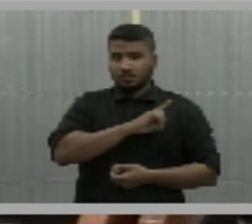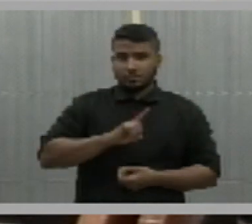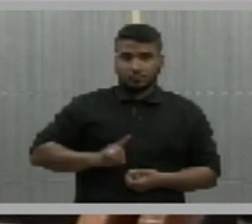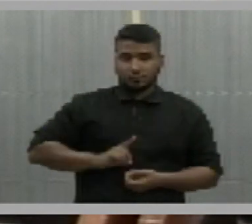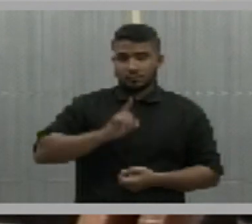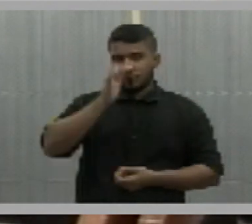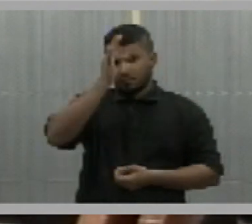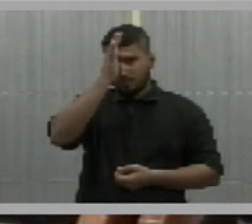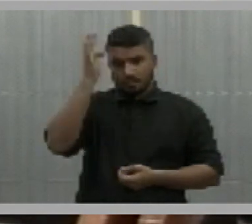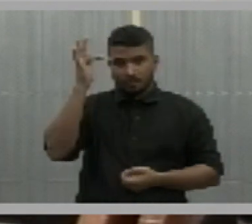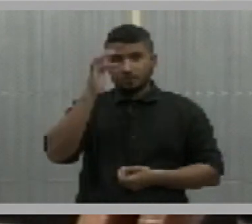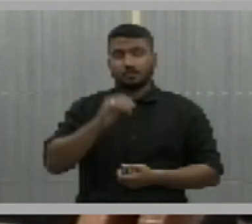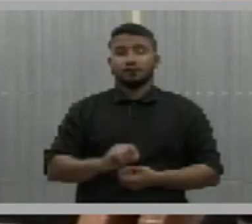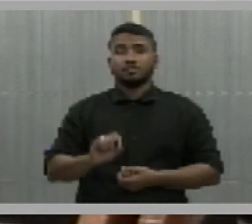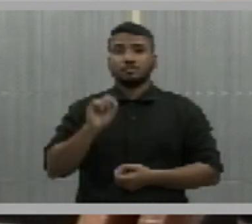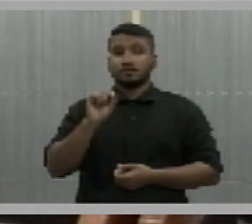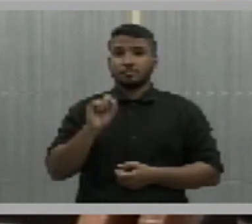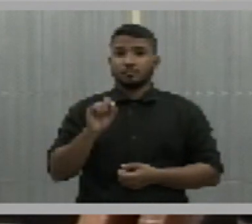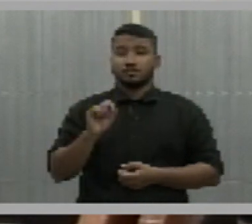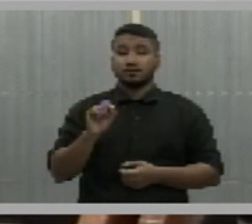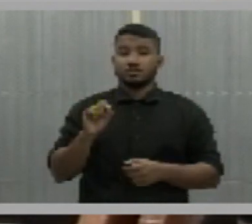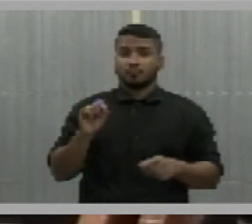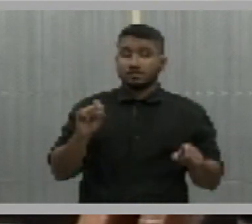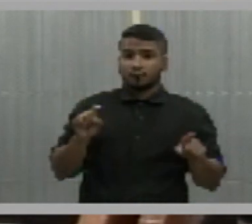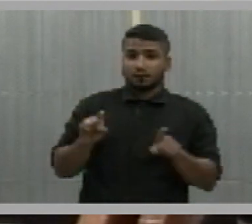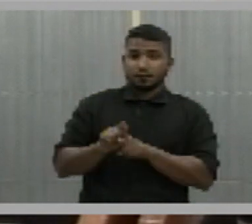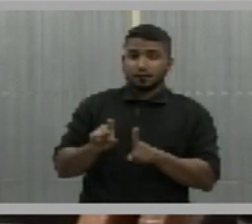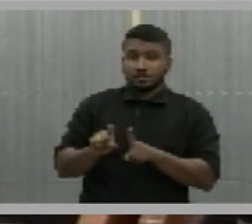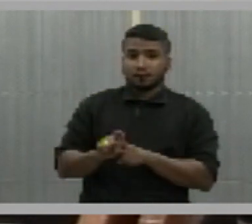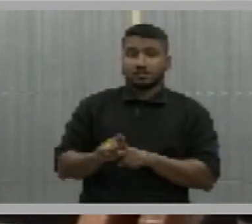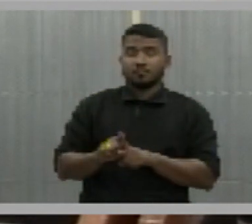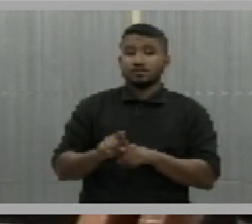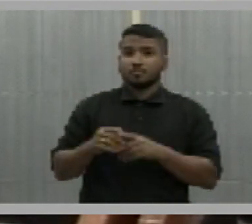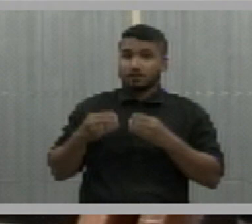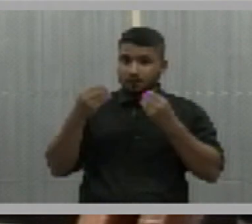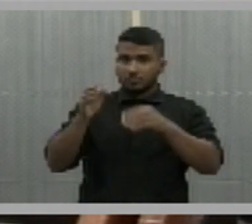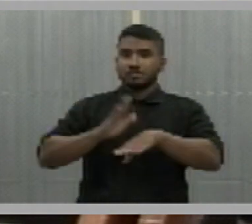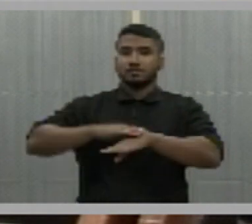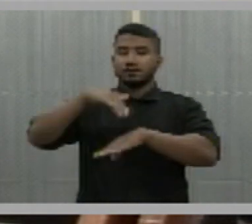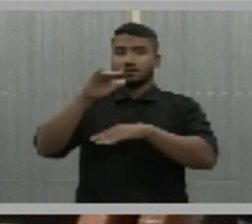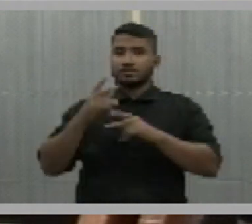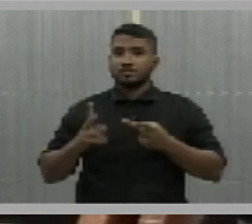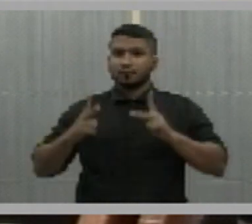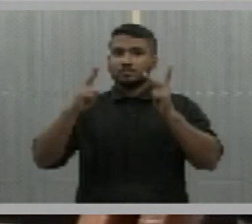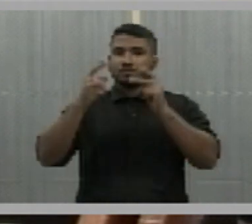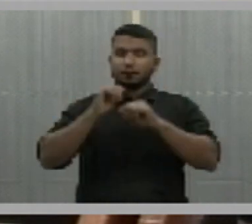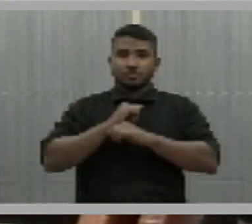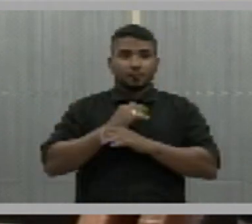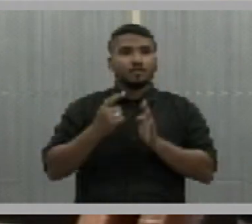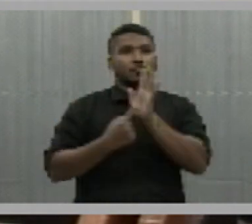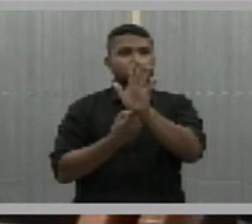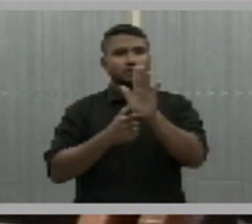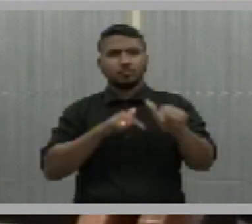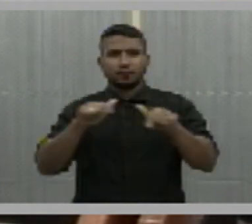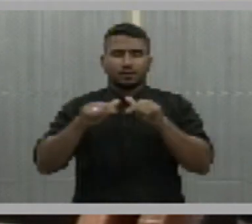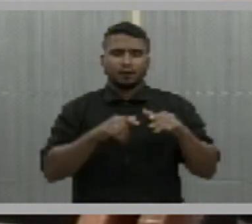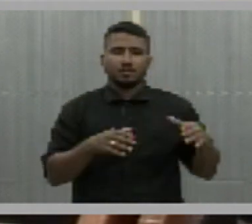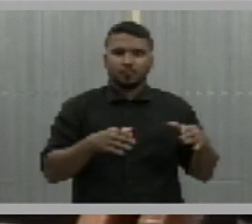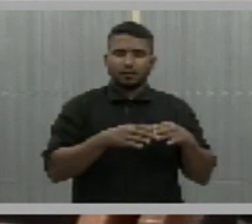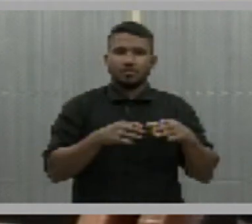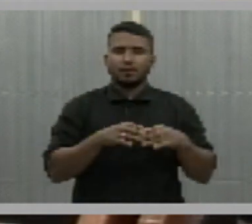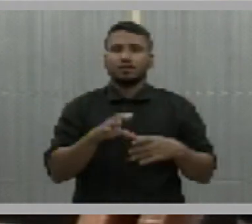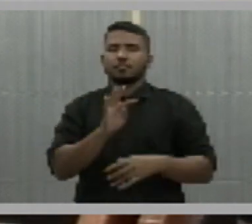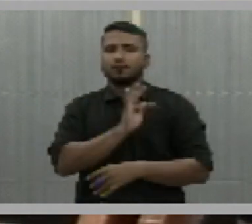Franzé, em também dar mais visibilidade, publicidade e transparência aos trabalhos das comissões